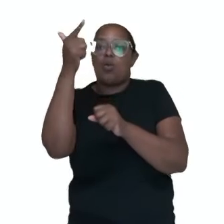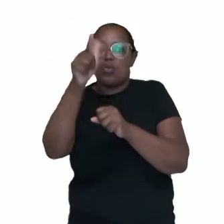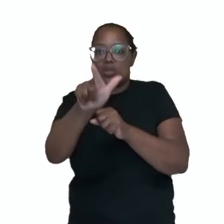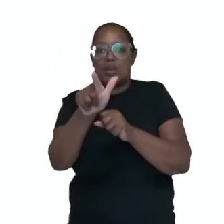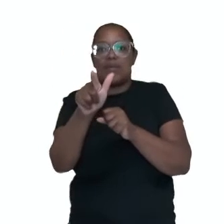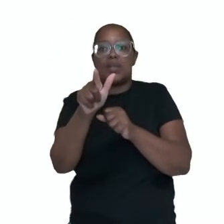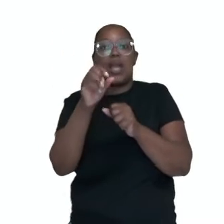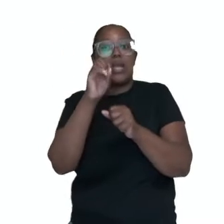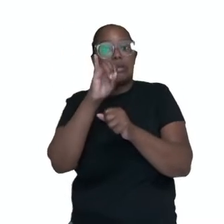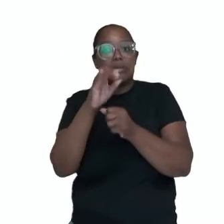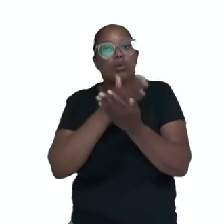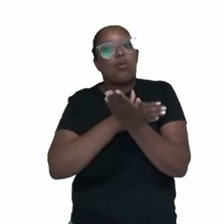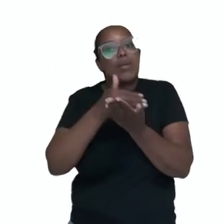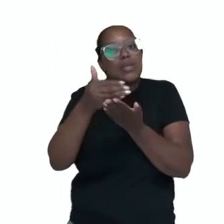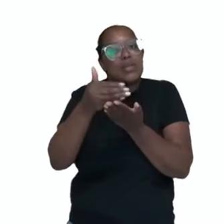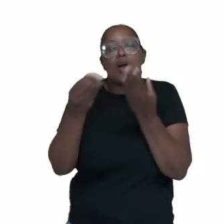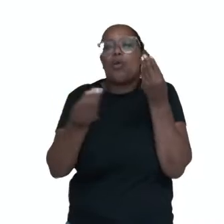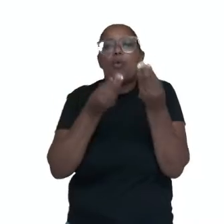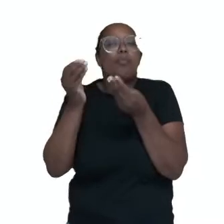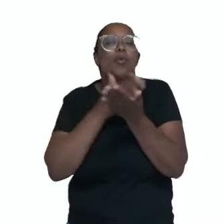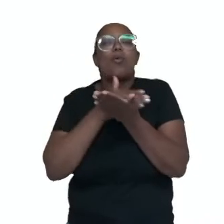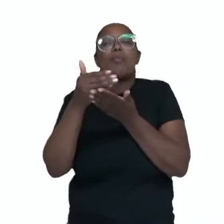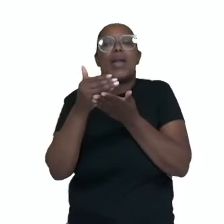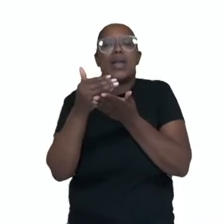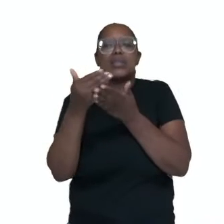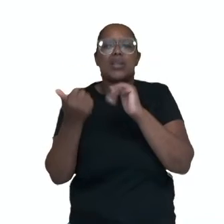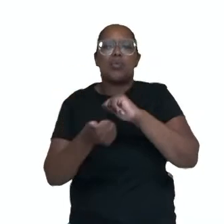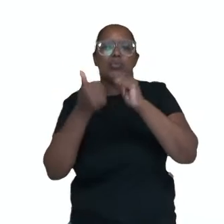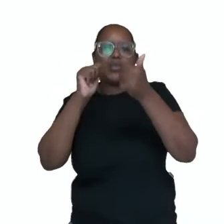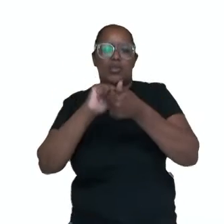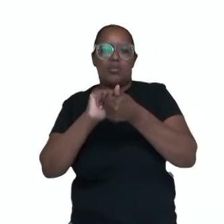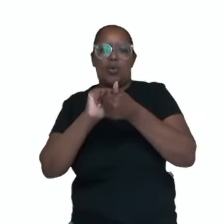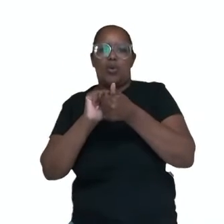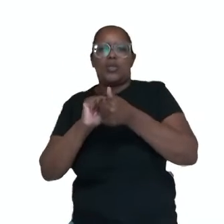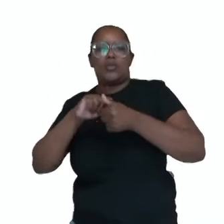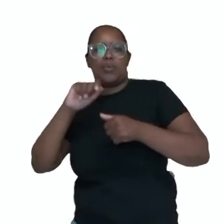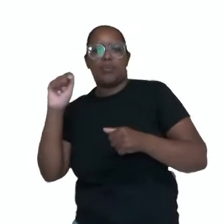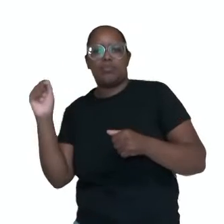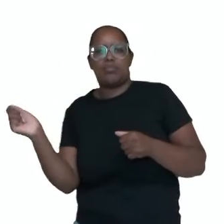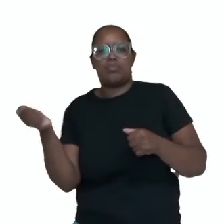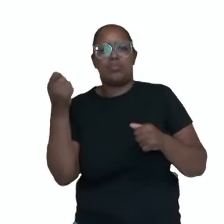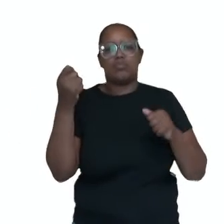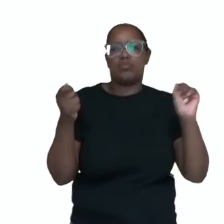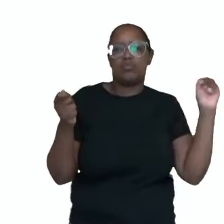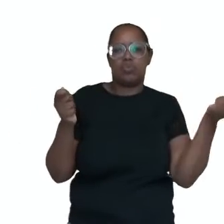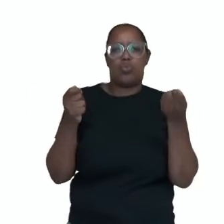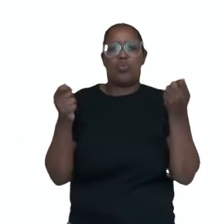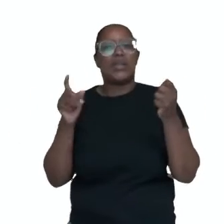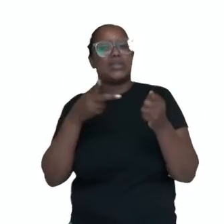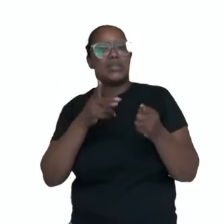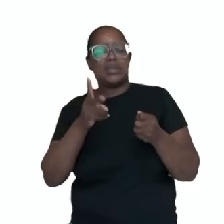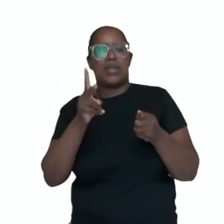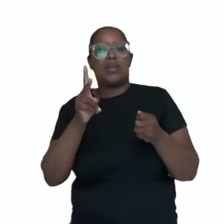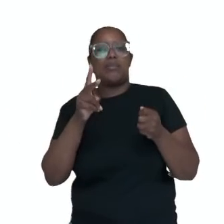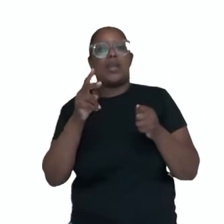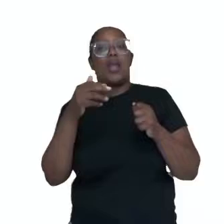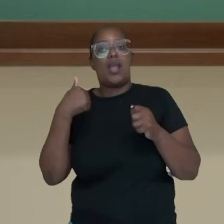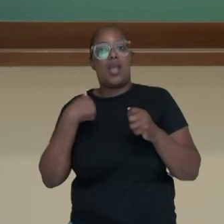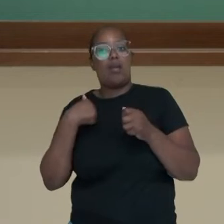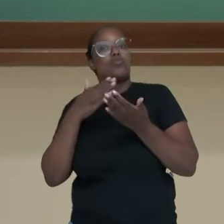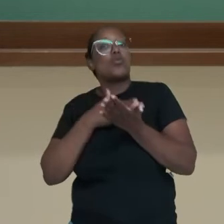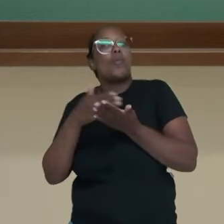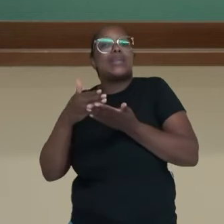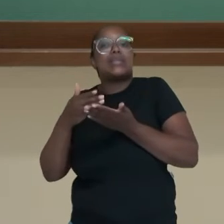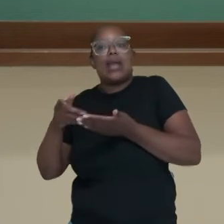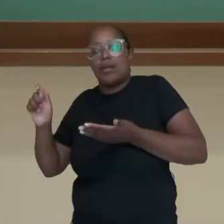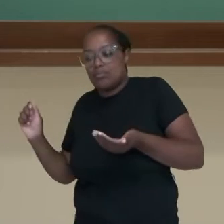de um dos adversários e segue a marcação da pontuação geral. Então, eu comecei